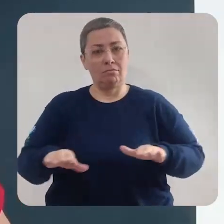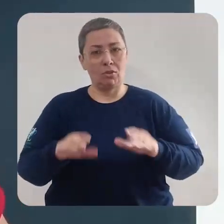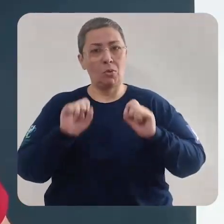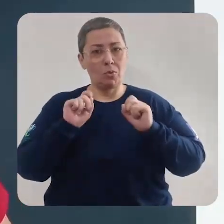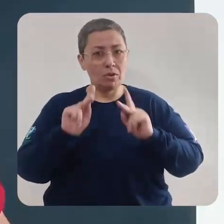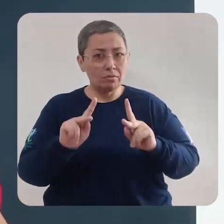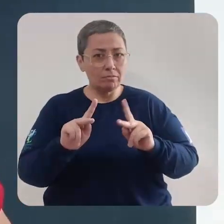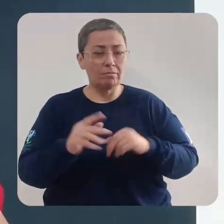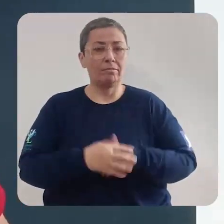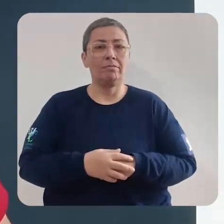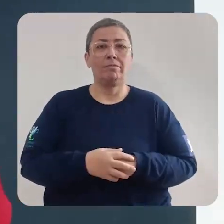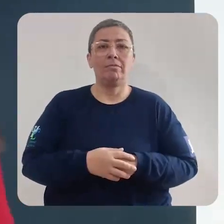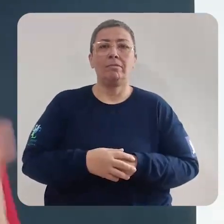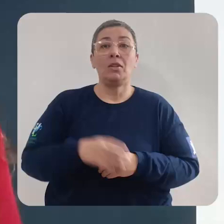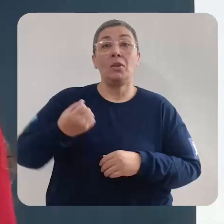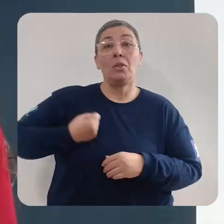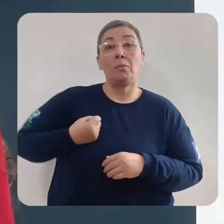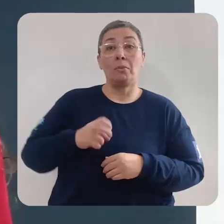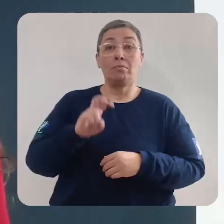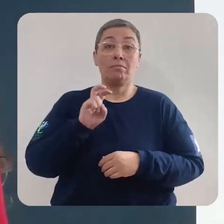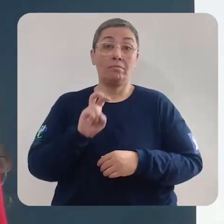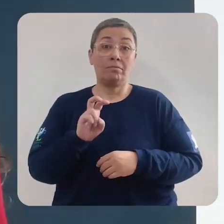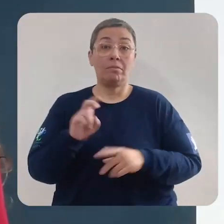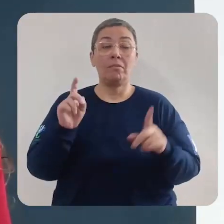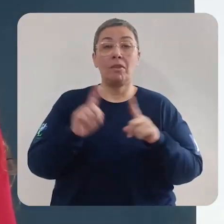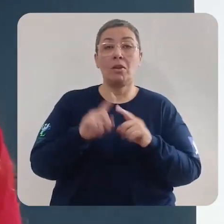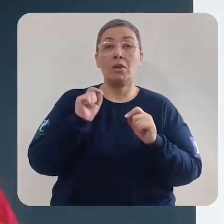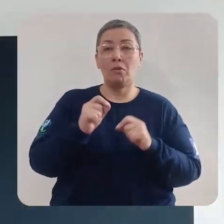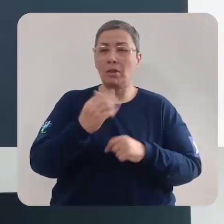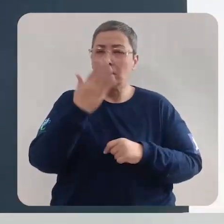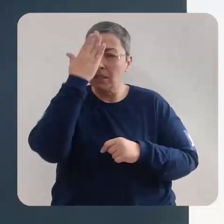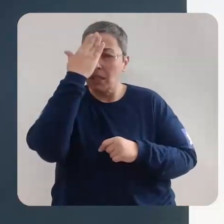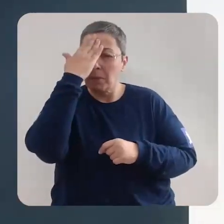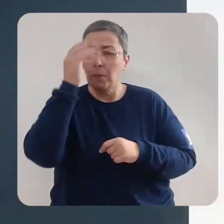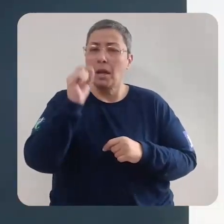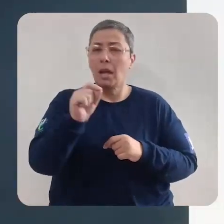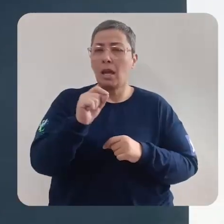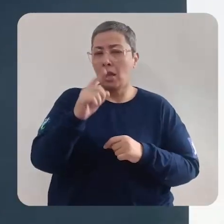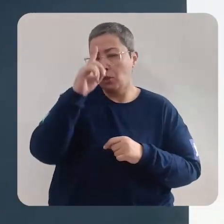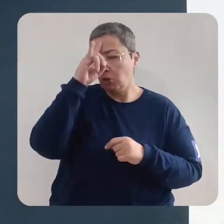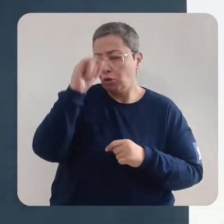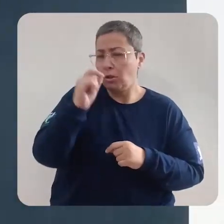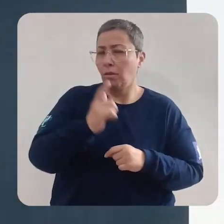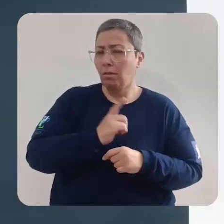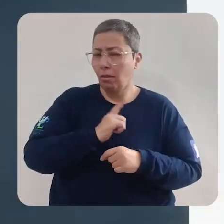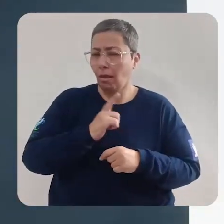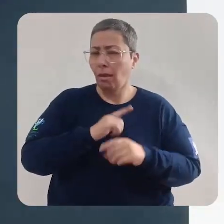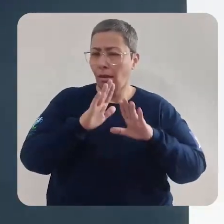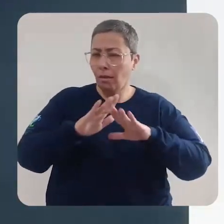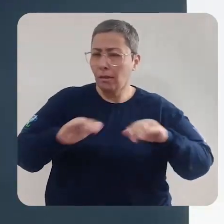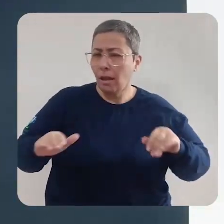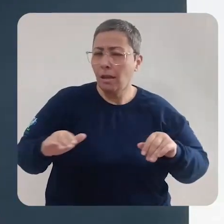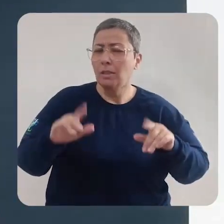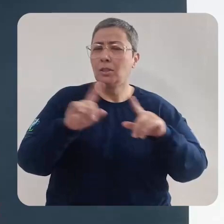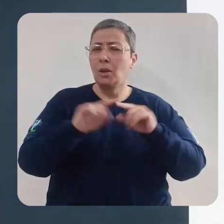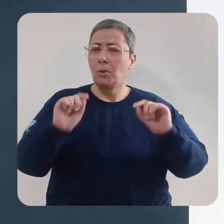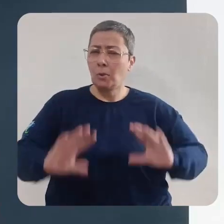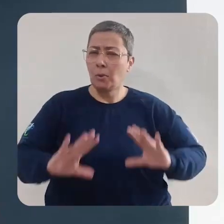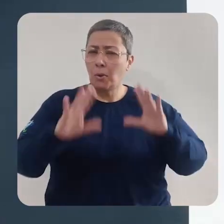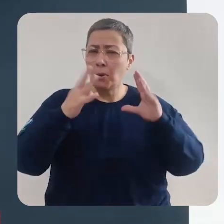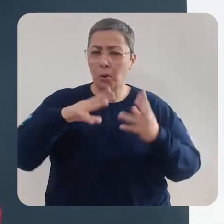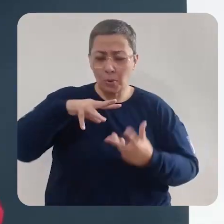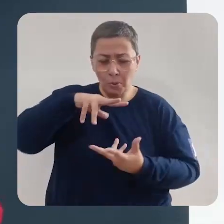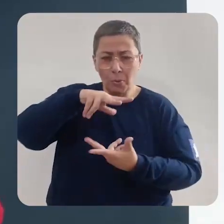fazer garantir os direitos das crianças, ok? 5. Did you know que existe um dia para que